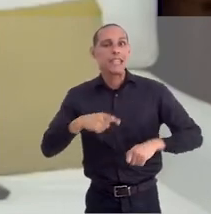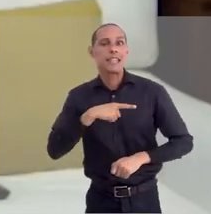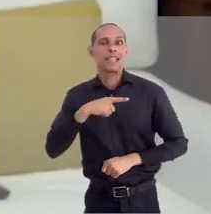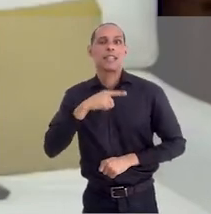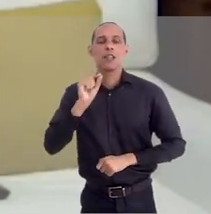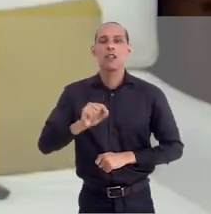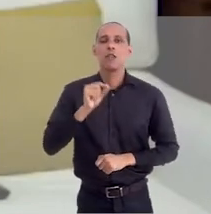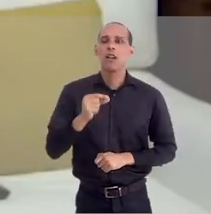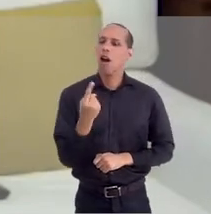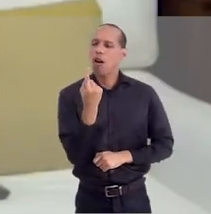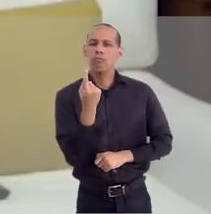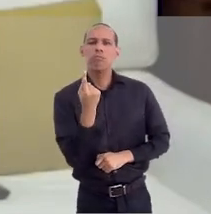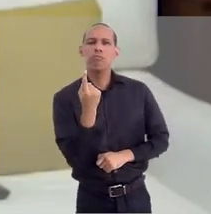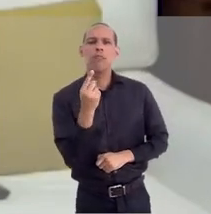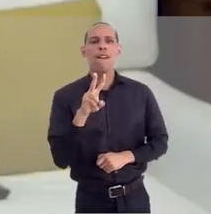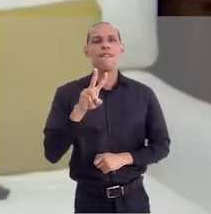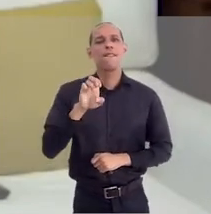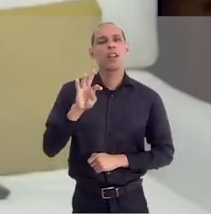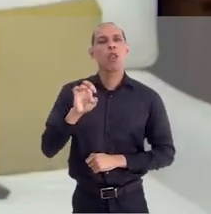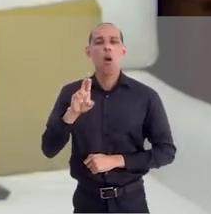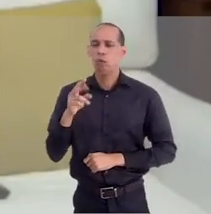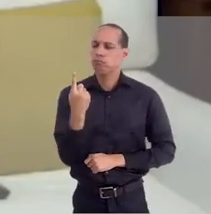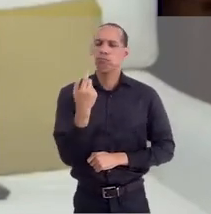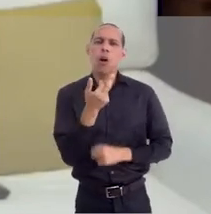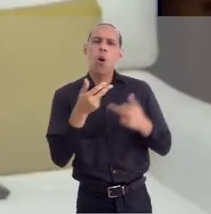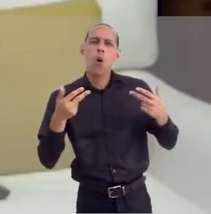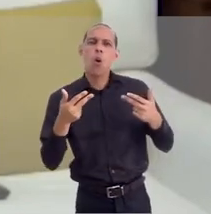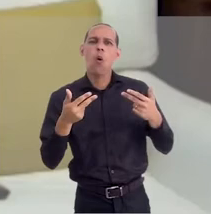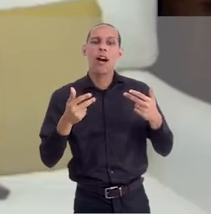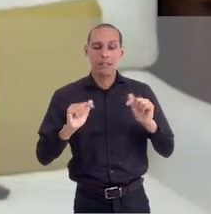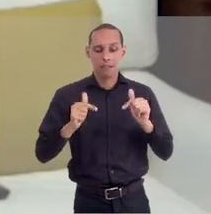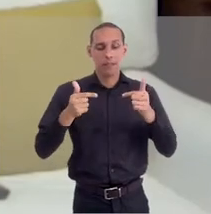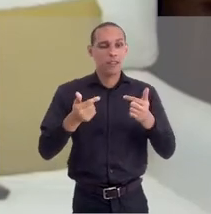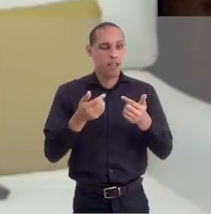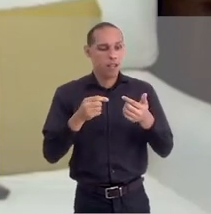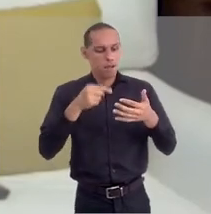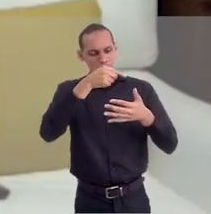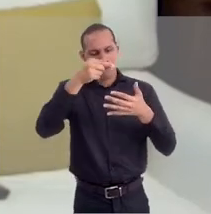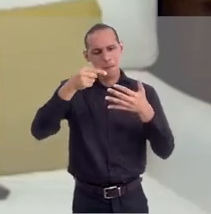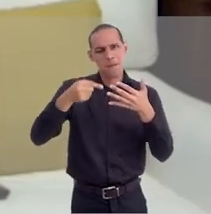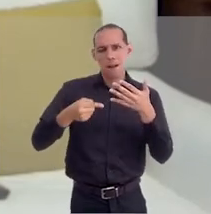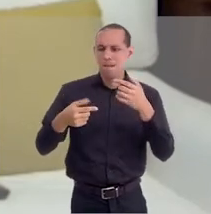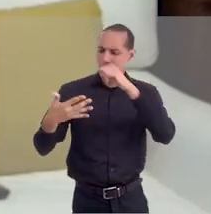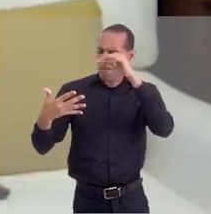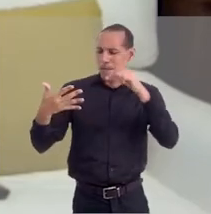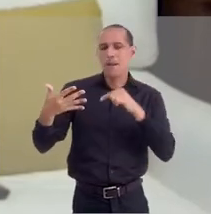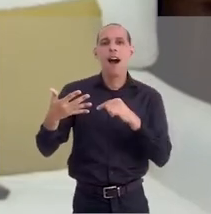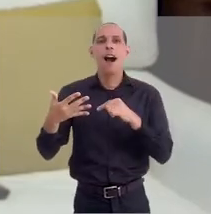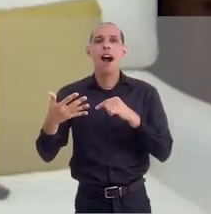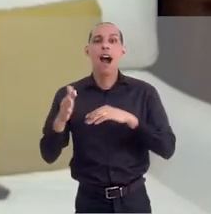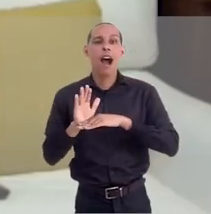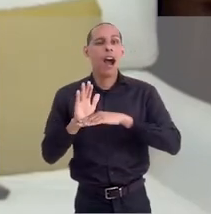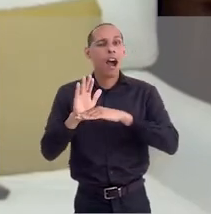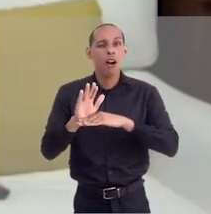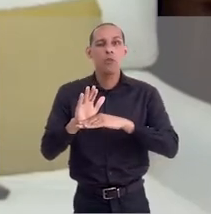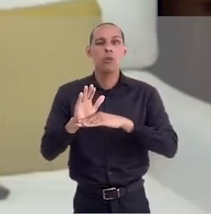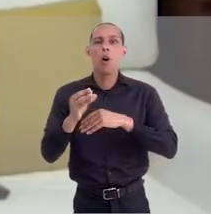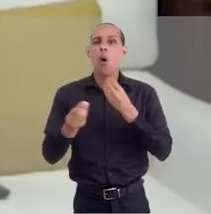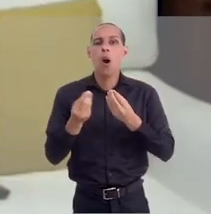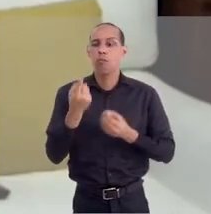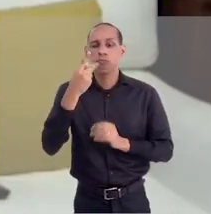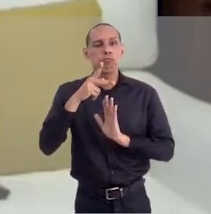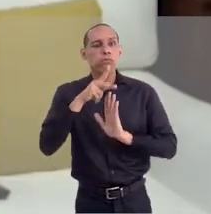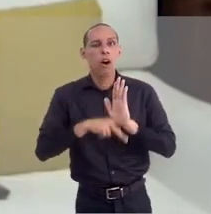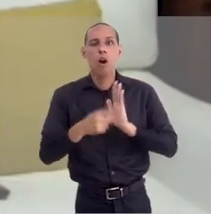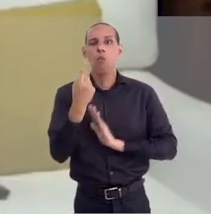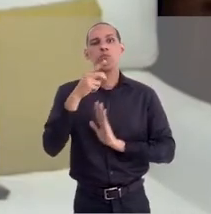haja um vetor que permita fazer com que essas iniciativas todas convirjam em torno de